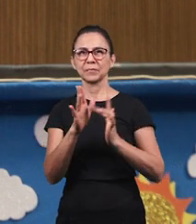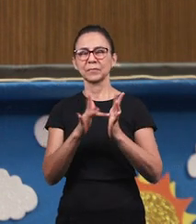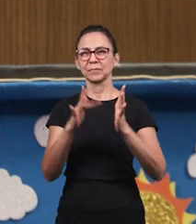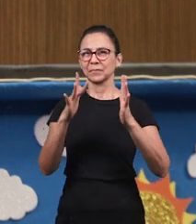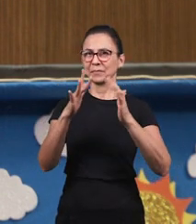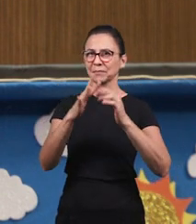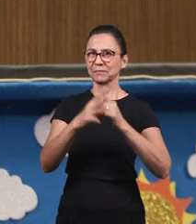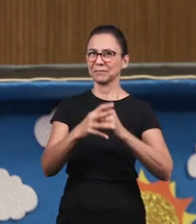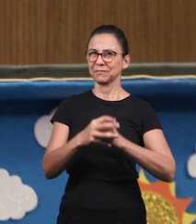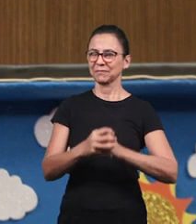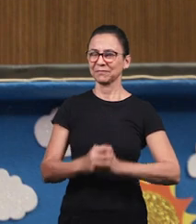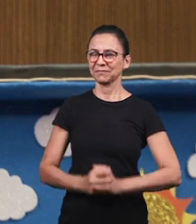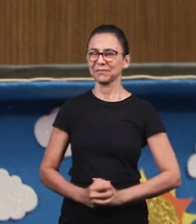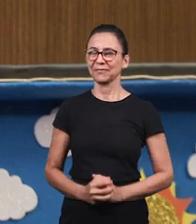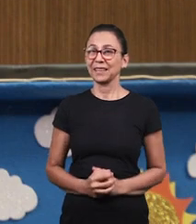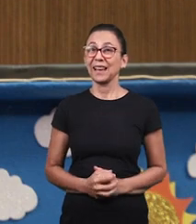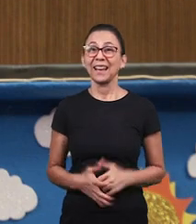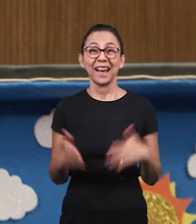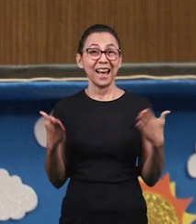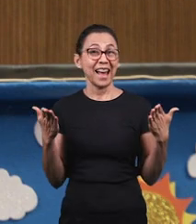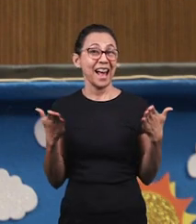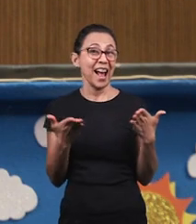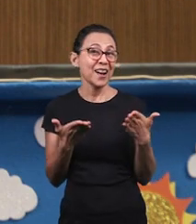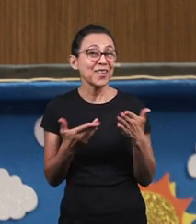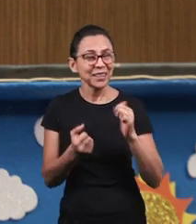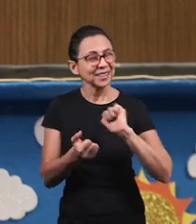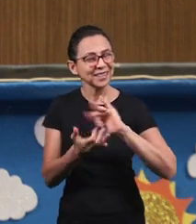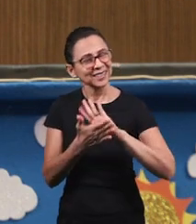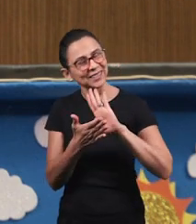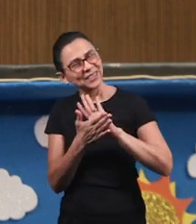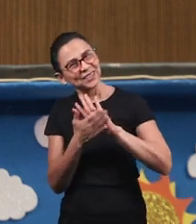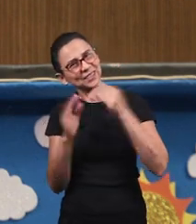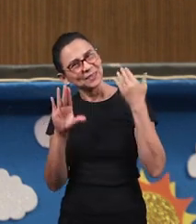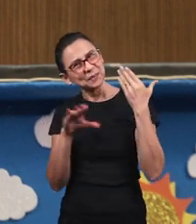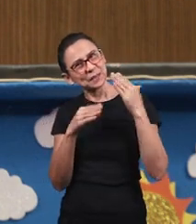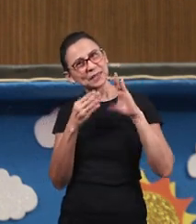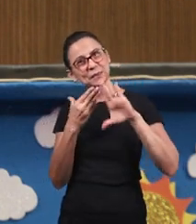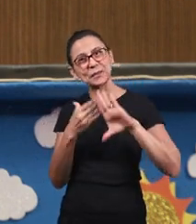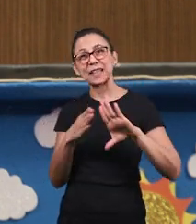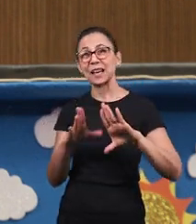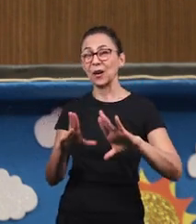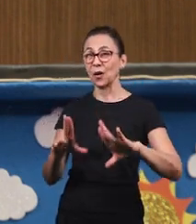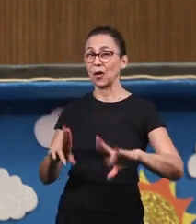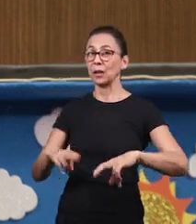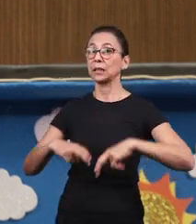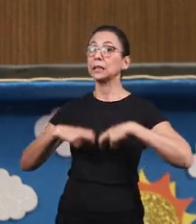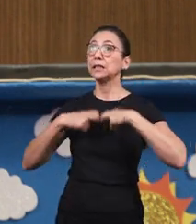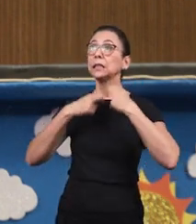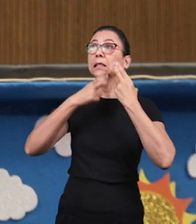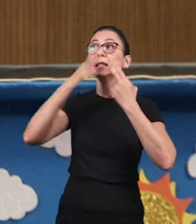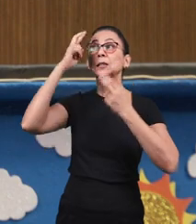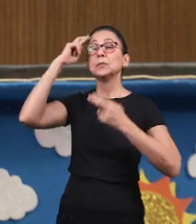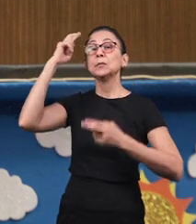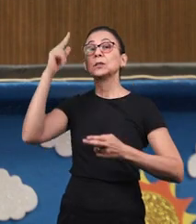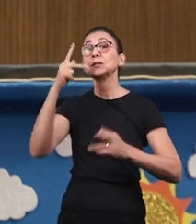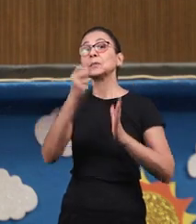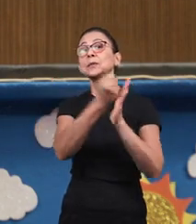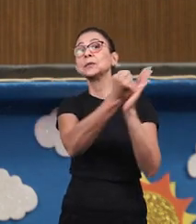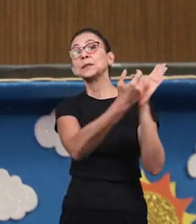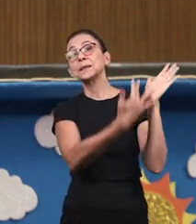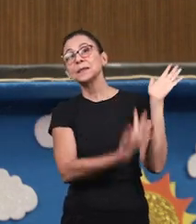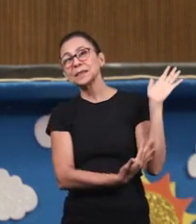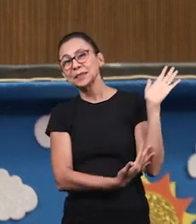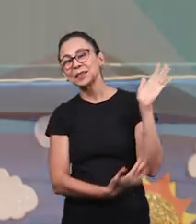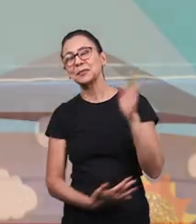de Jesus. Amém. Agora nós vamos cantar um louvor que diz assim: clamo, ó Senhor, por